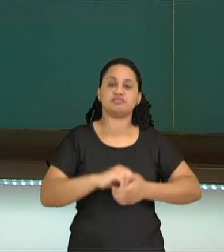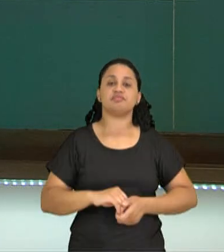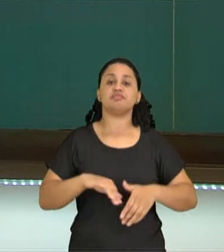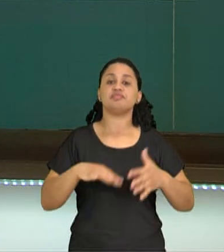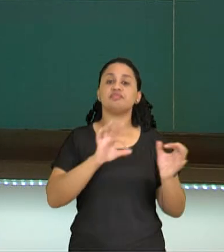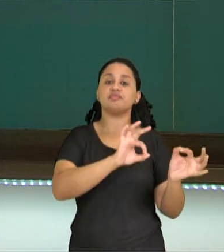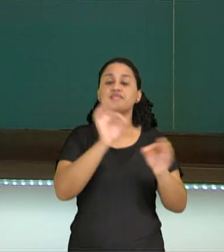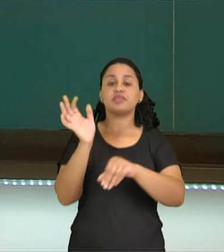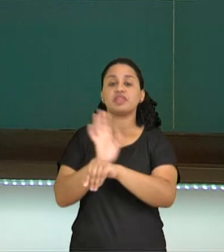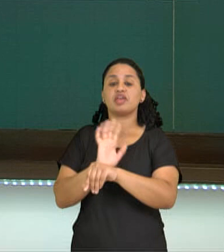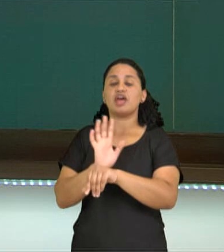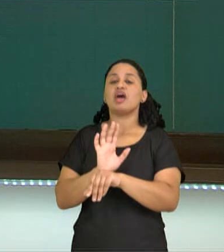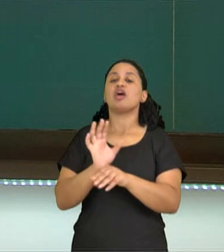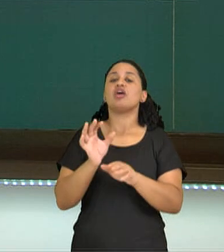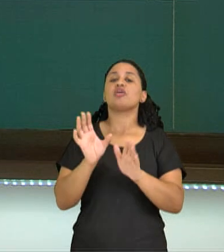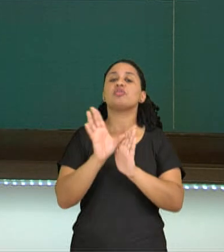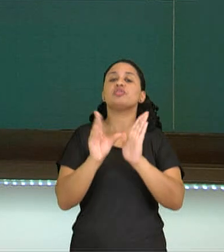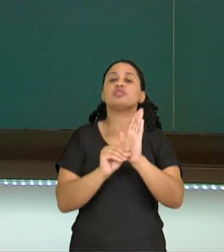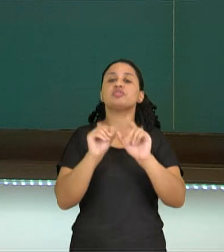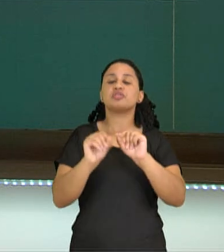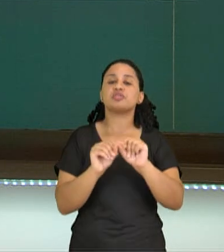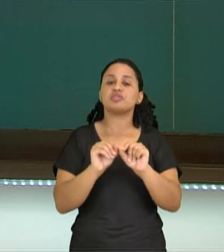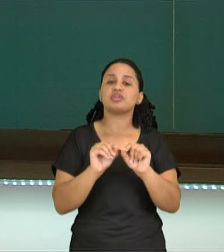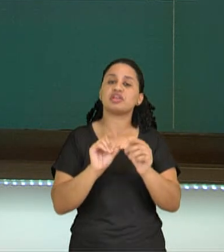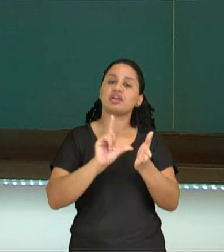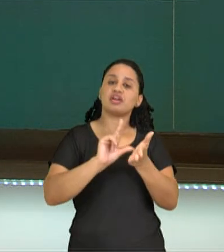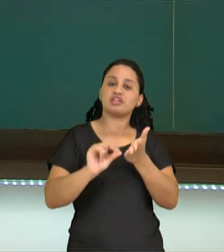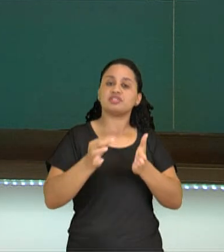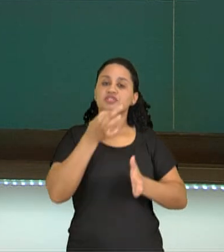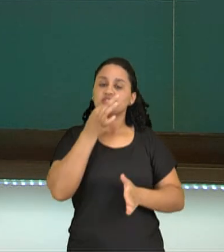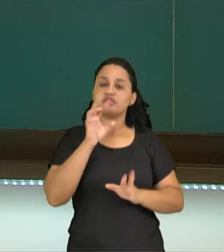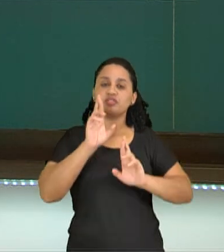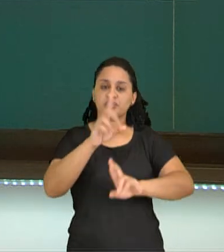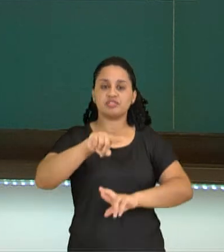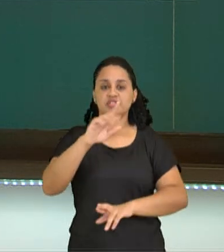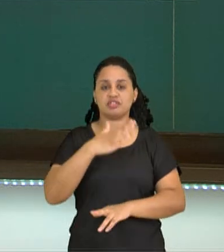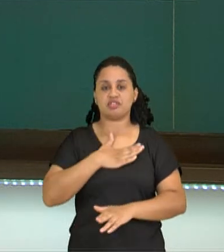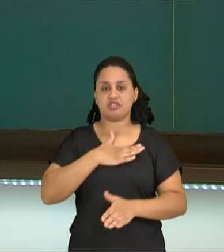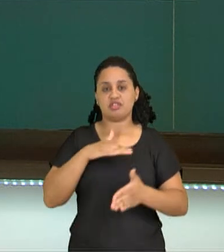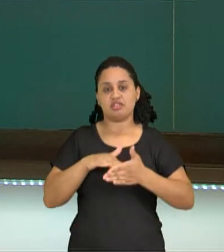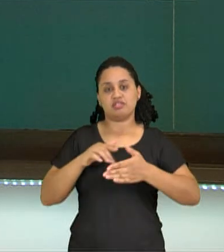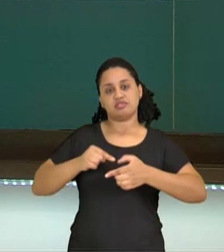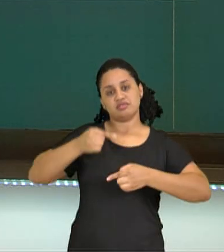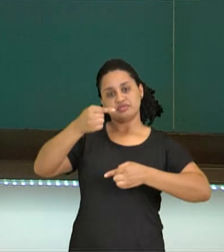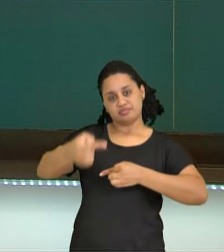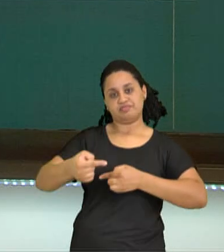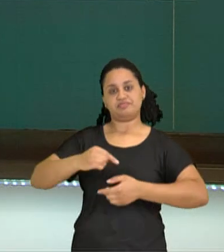falamos sobre artigo de opinião. Espero que vocês tenham gostado. Até breve!